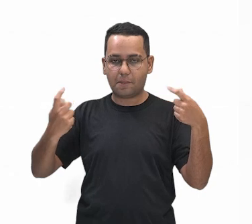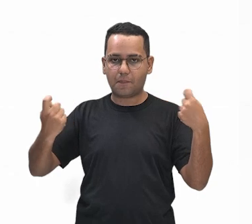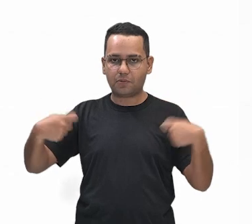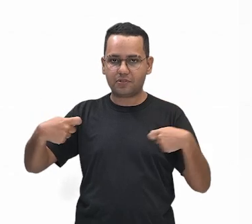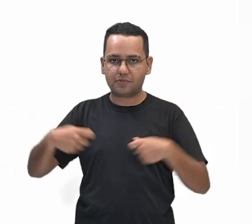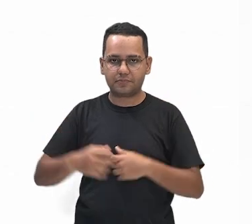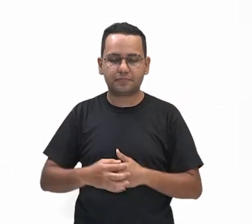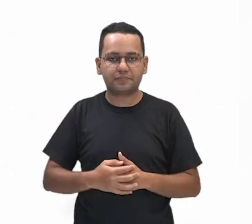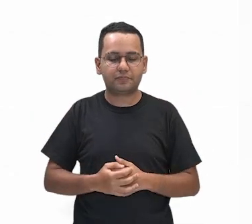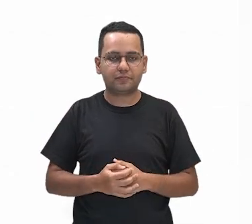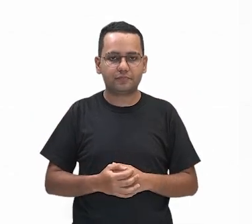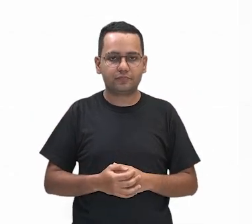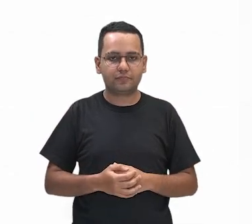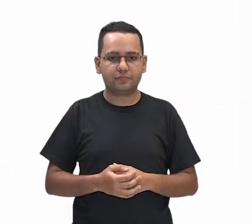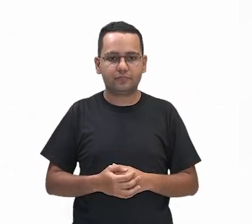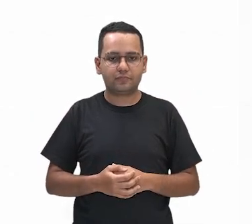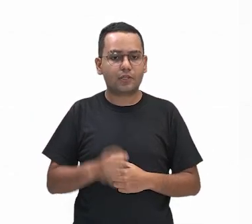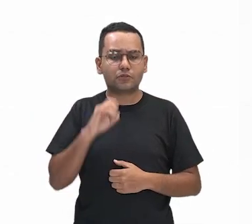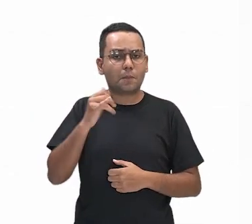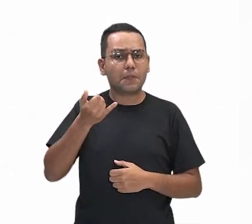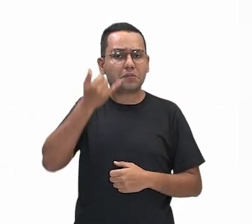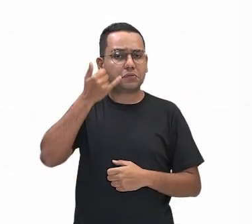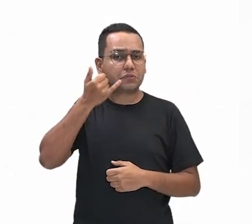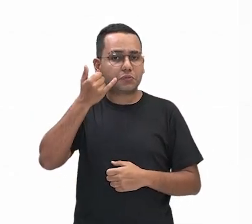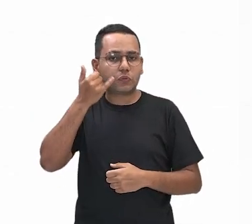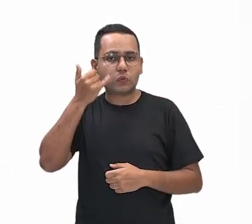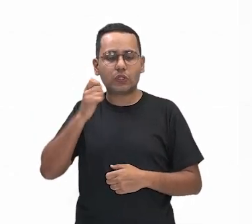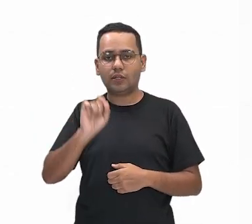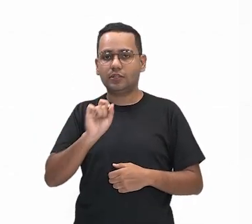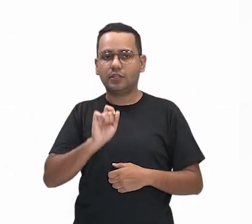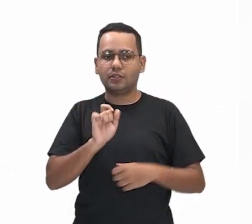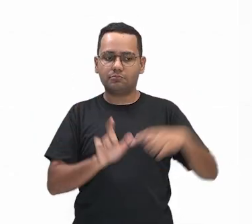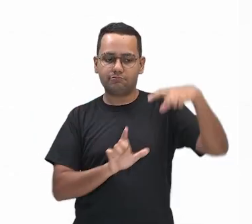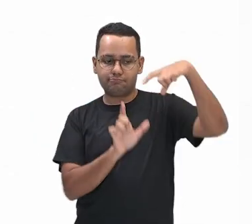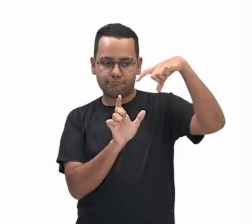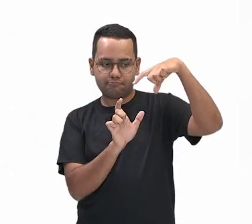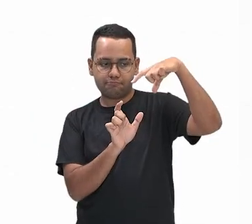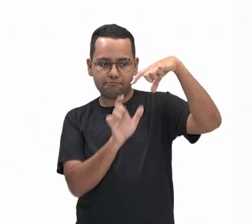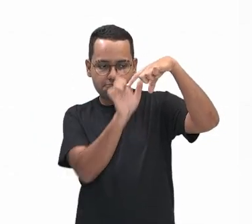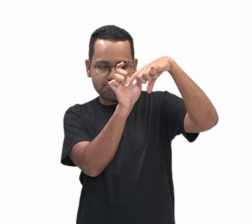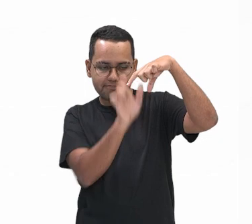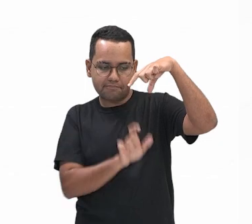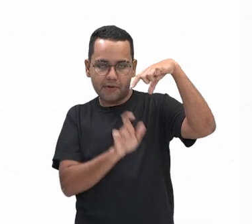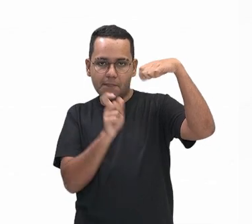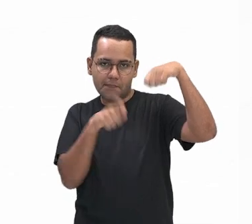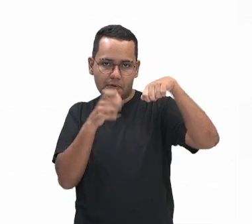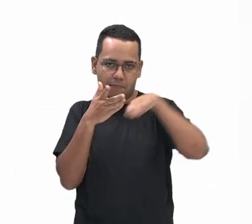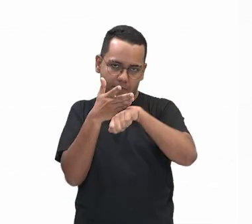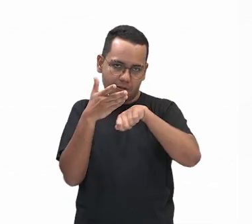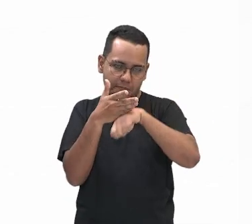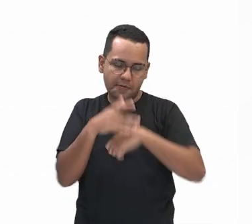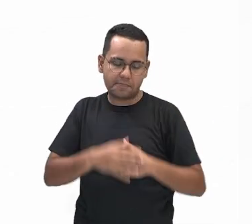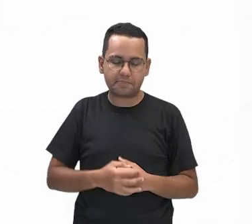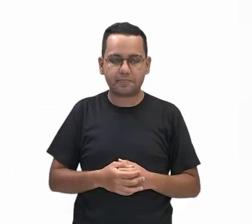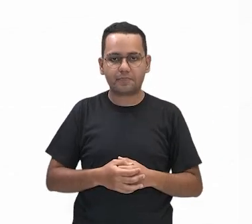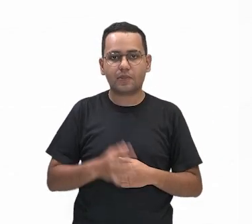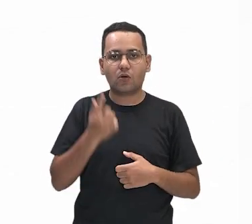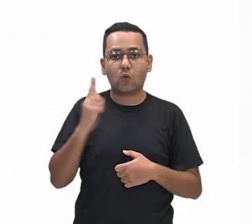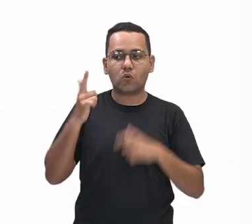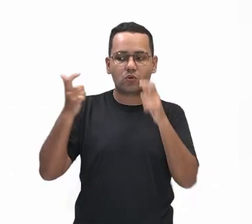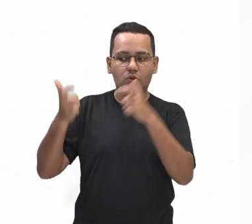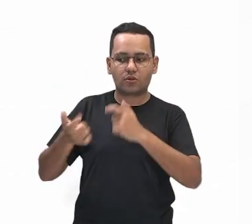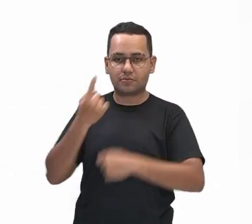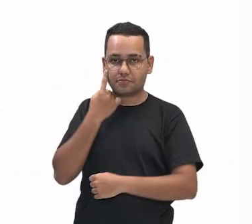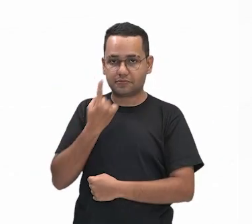consegue fazer pelo celular. É só vocês fazerem a leitura desses QR Codes. E a próxima visita que nós vamos fazer é